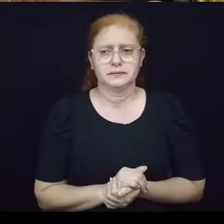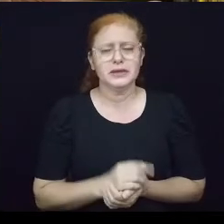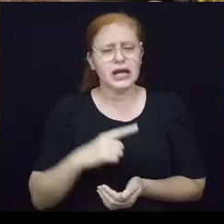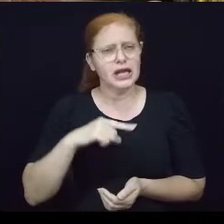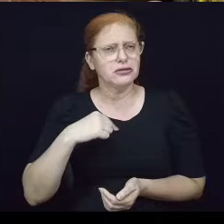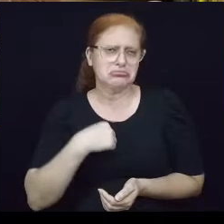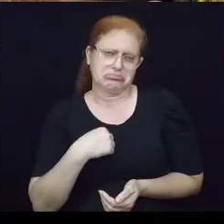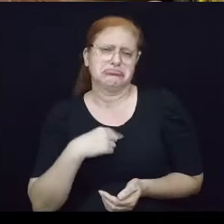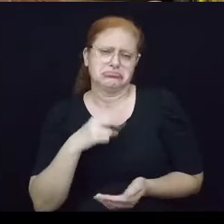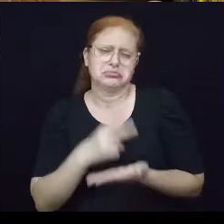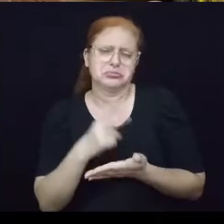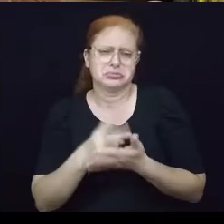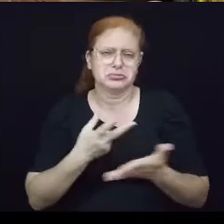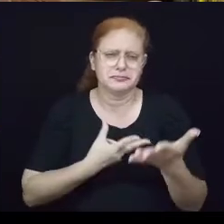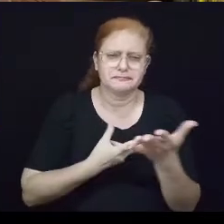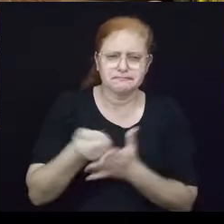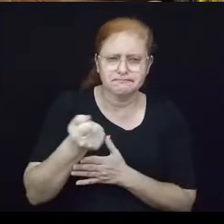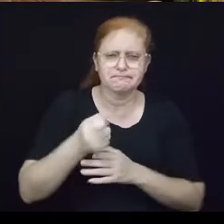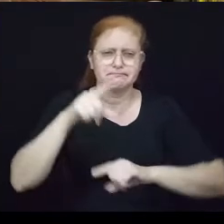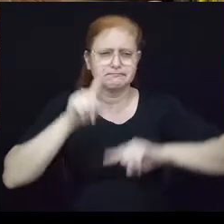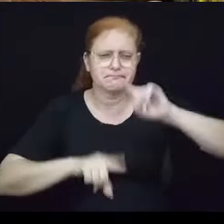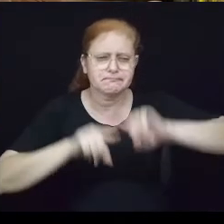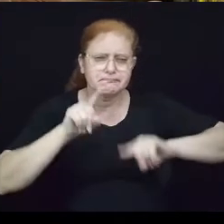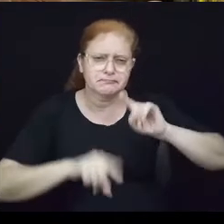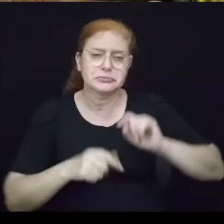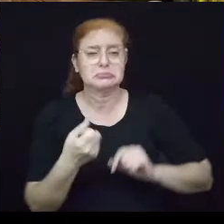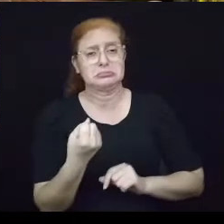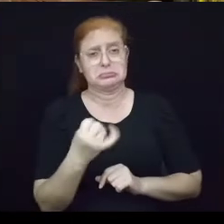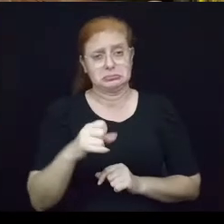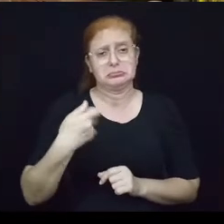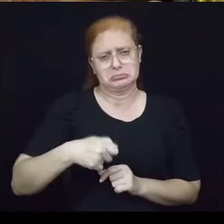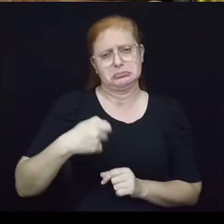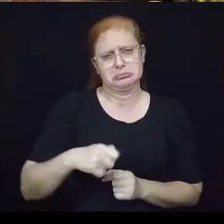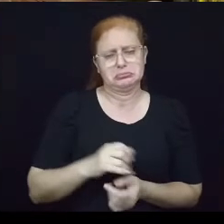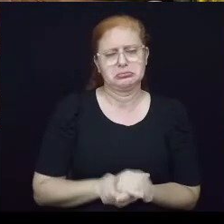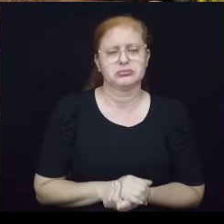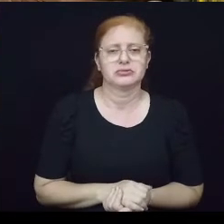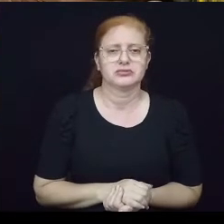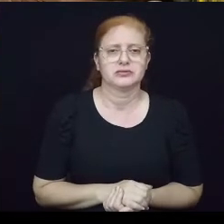sempre comprando ferramenta, né, conforme uma necessidade ou outra.